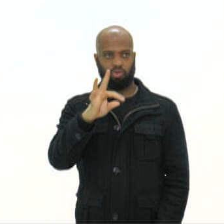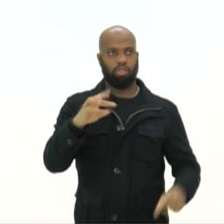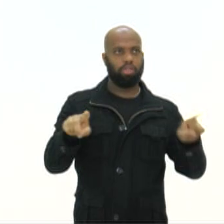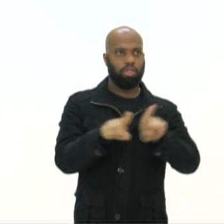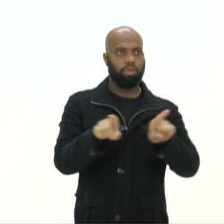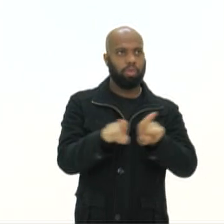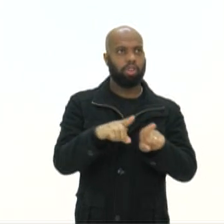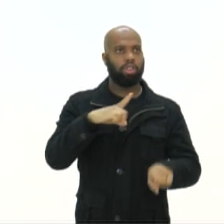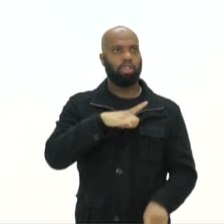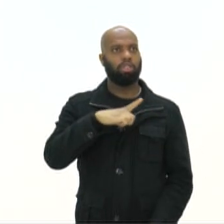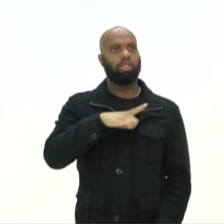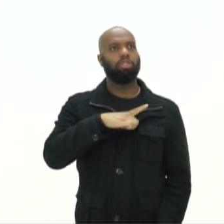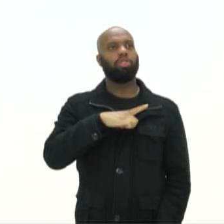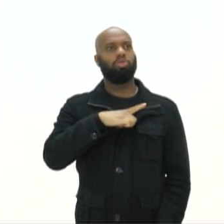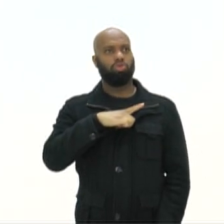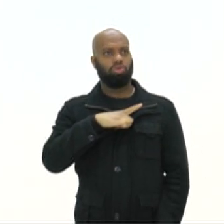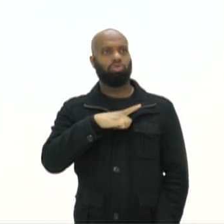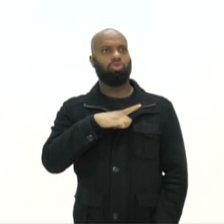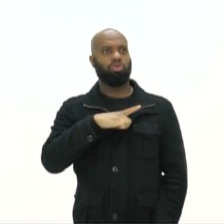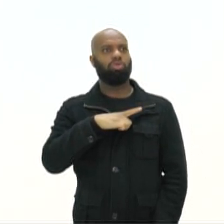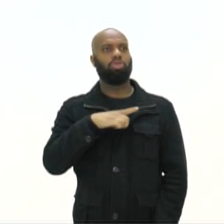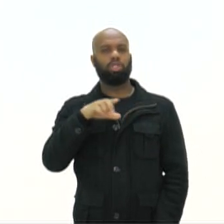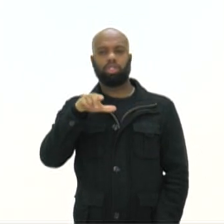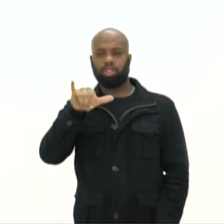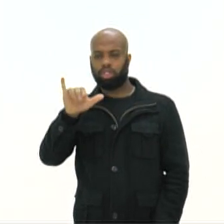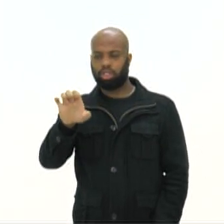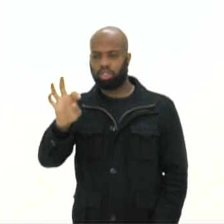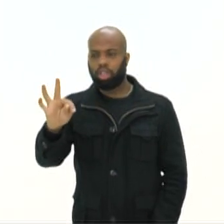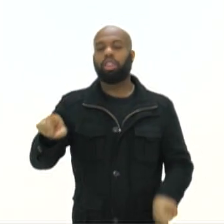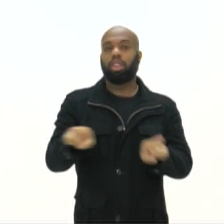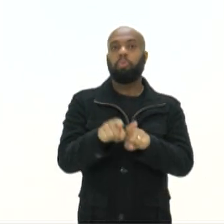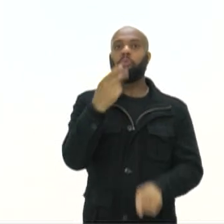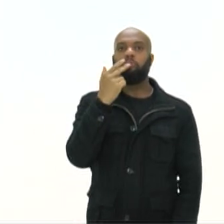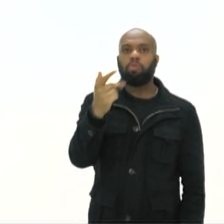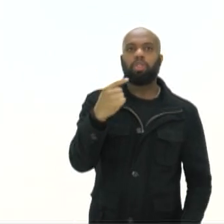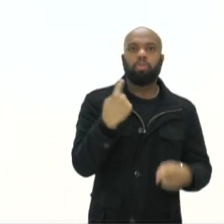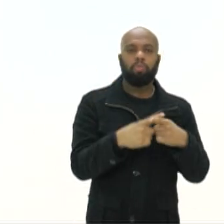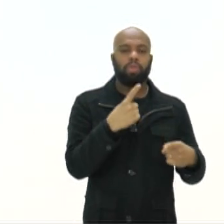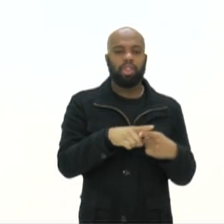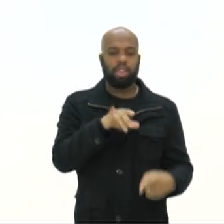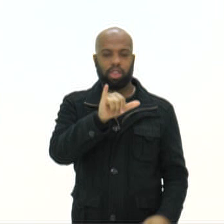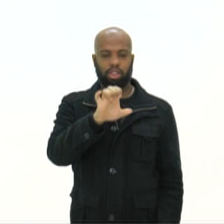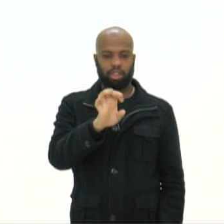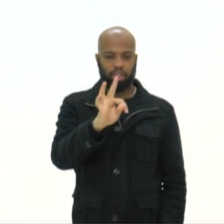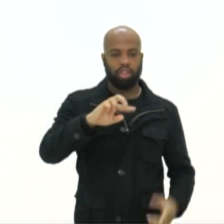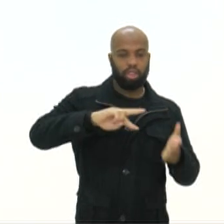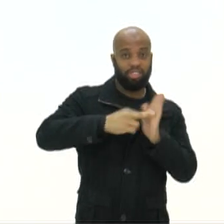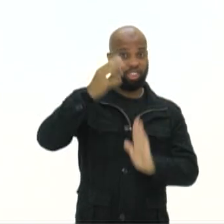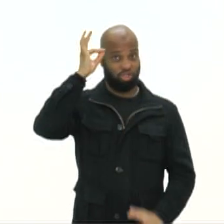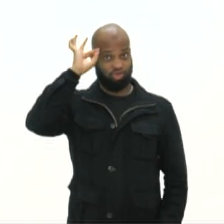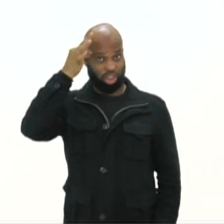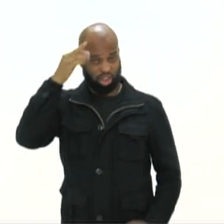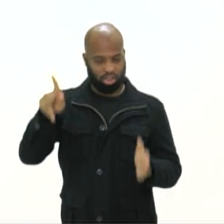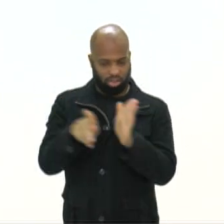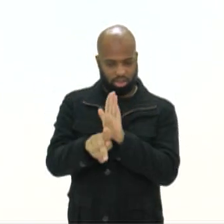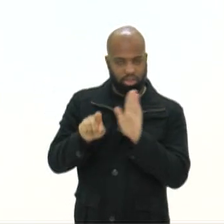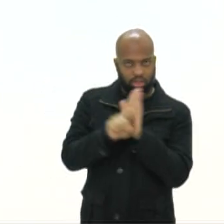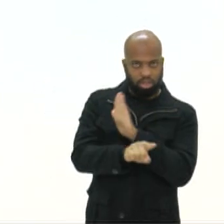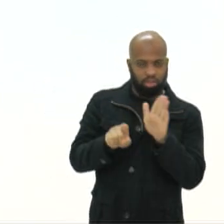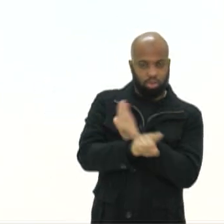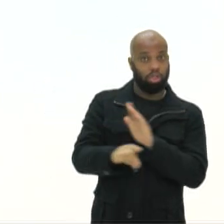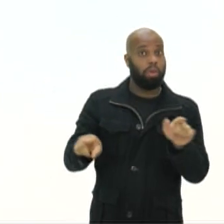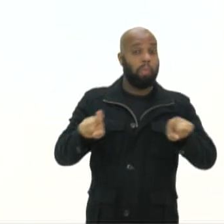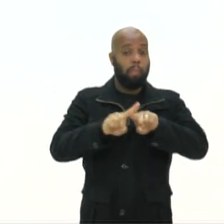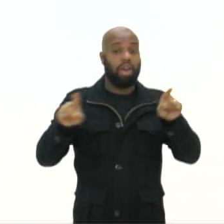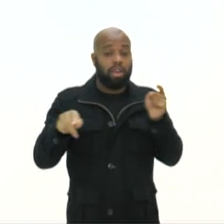vinha conversando, né? Lembra lá, né, o yet, que significa já na pergunta, quando é aquele já que pertence à nossa